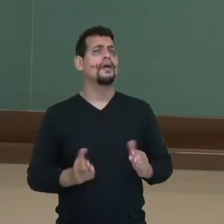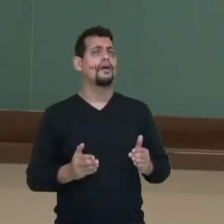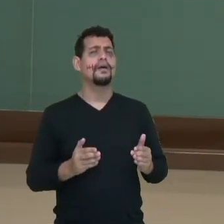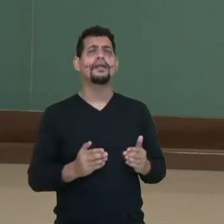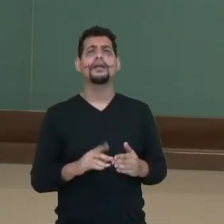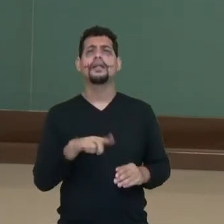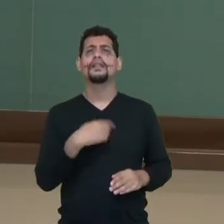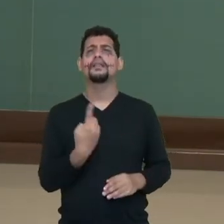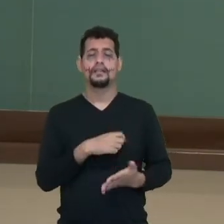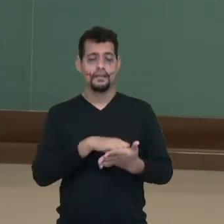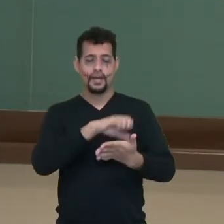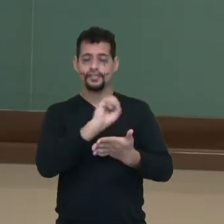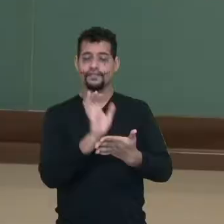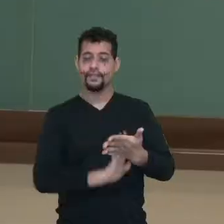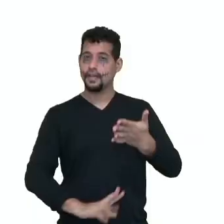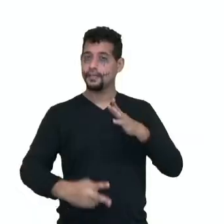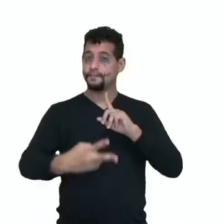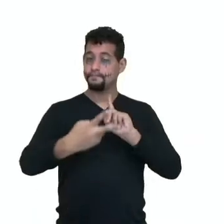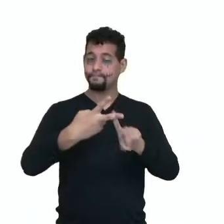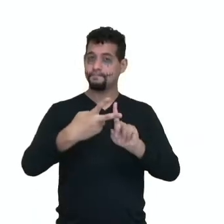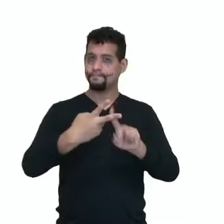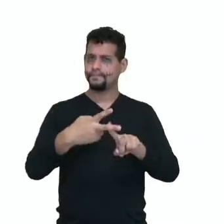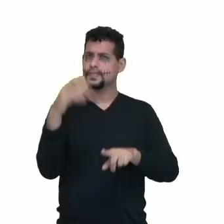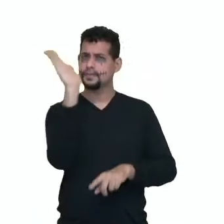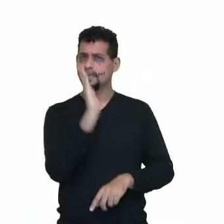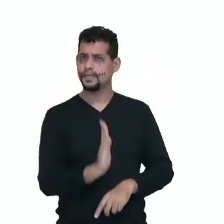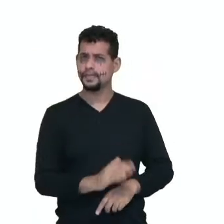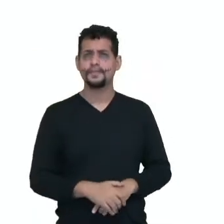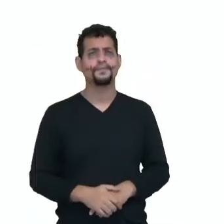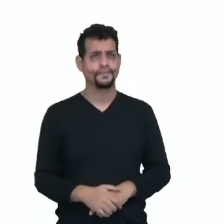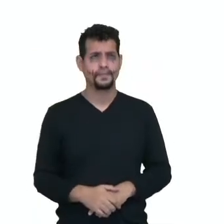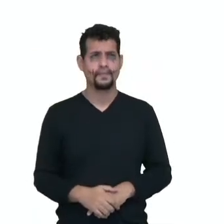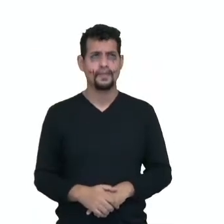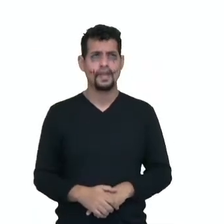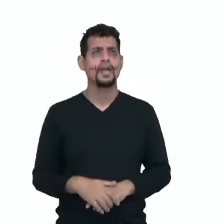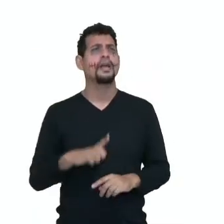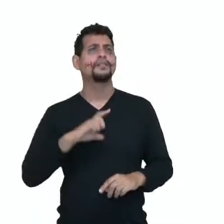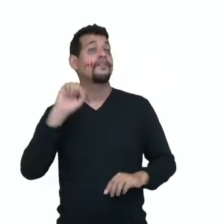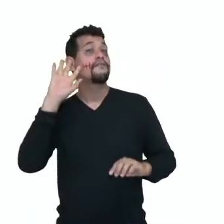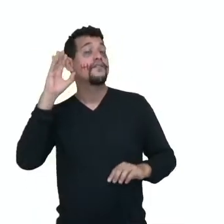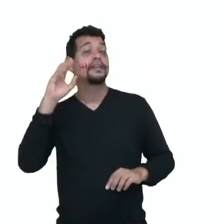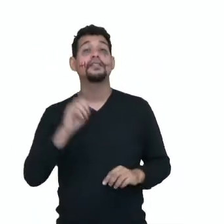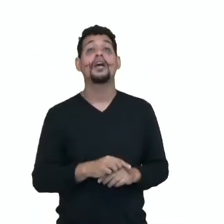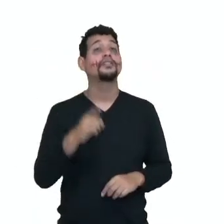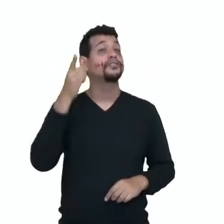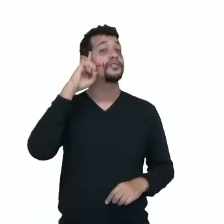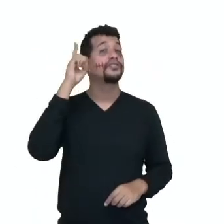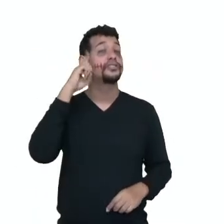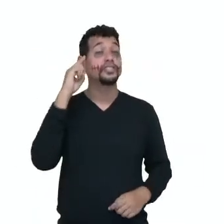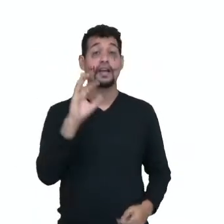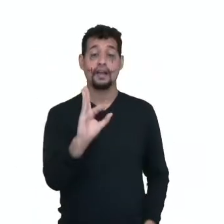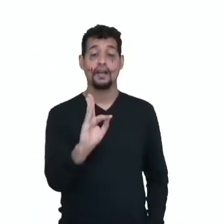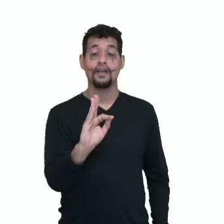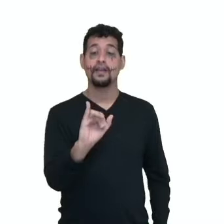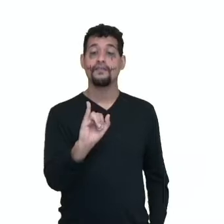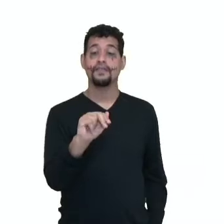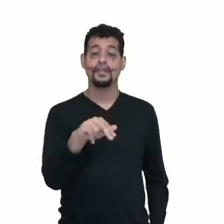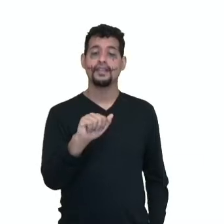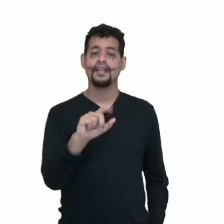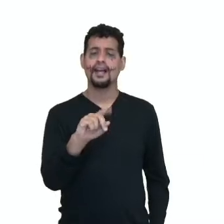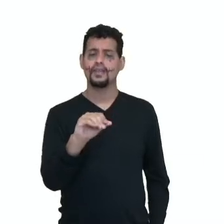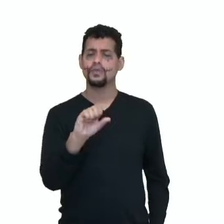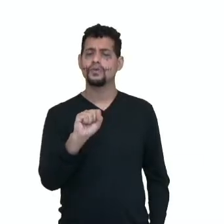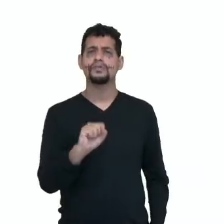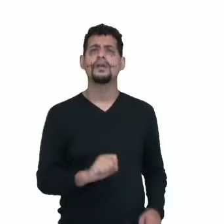a actividad 2 en Brasil. Solemos llamar essa fecha de Dia de Finados. Em tu família, quais